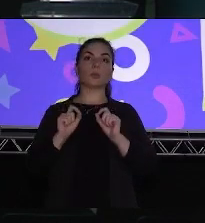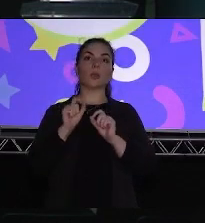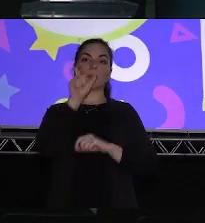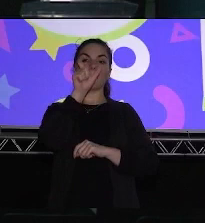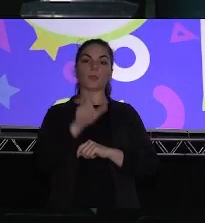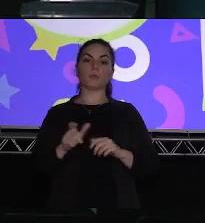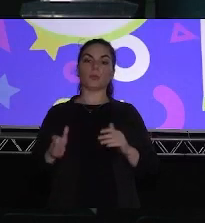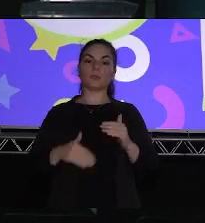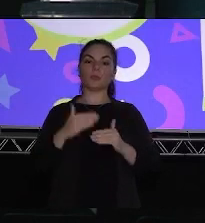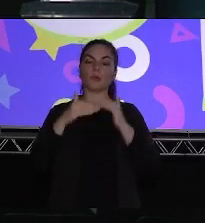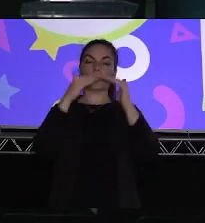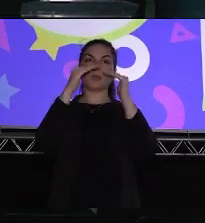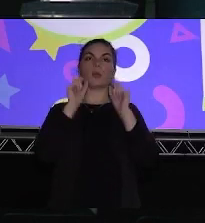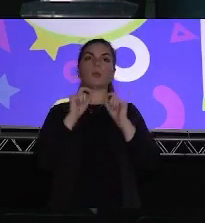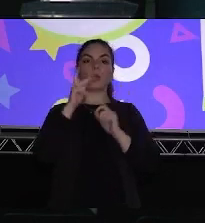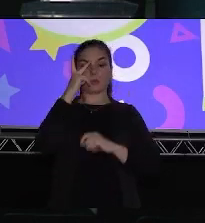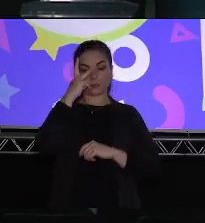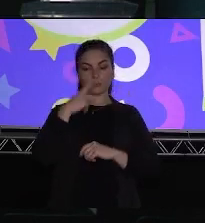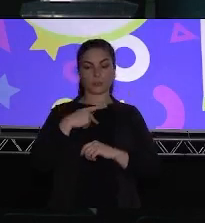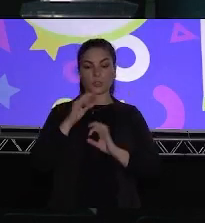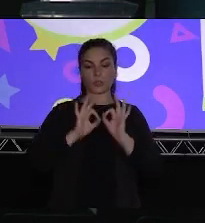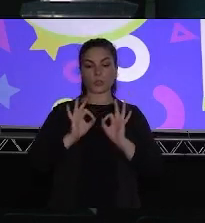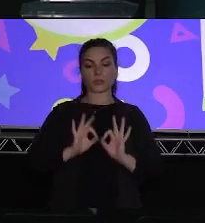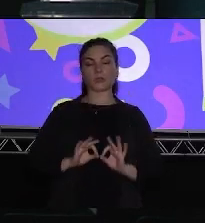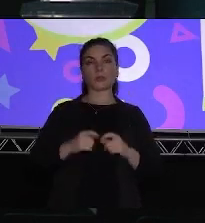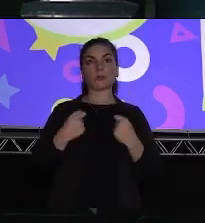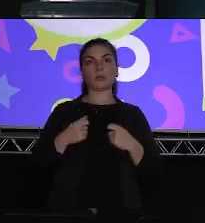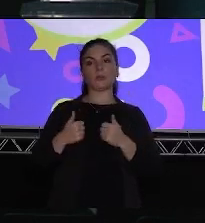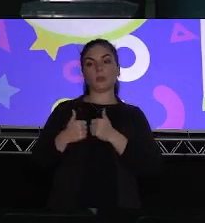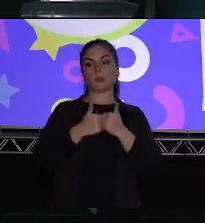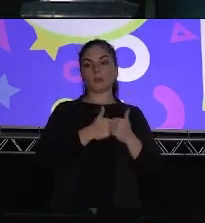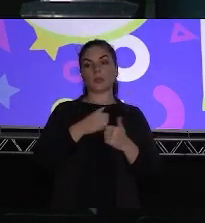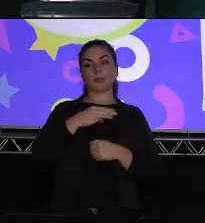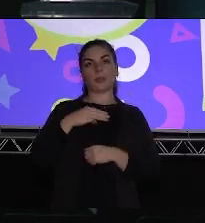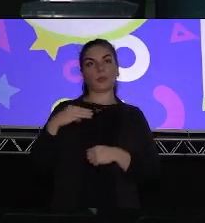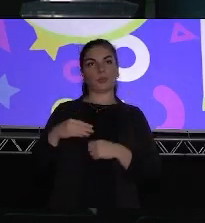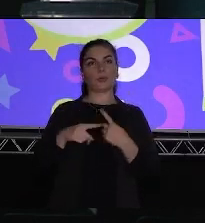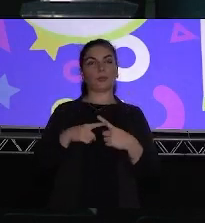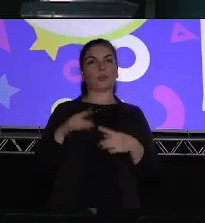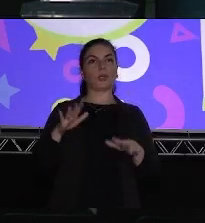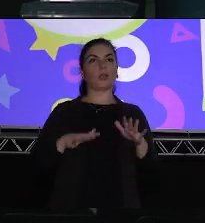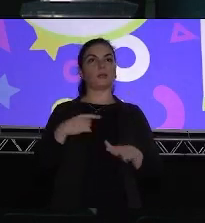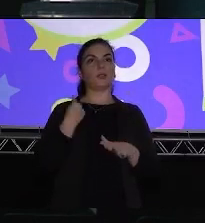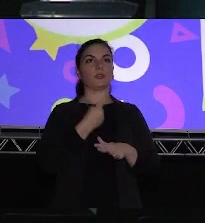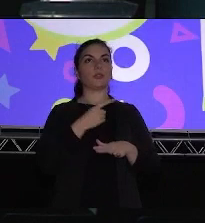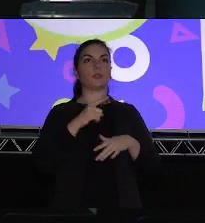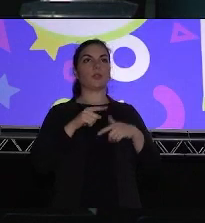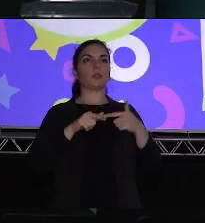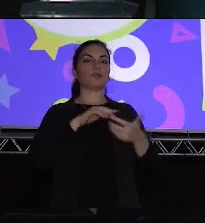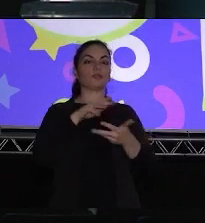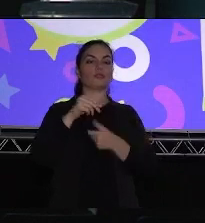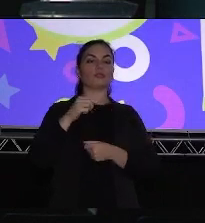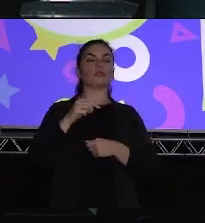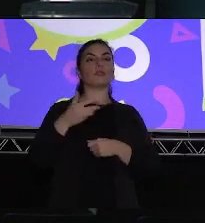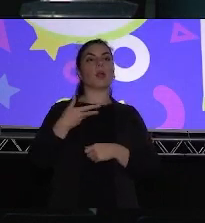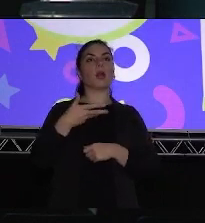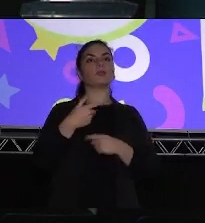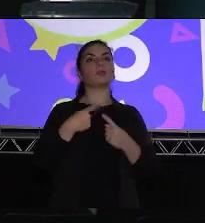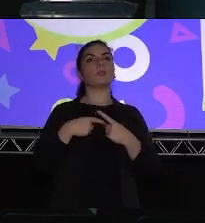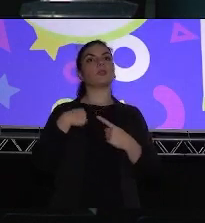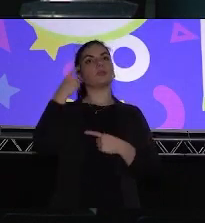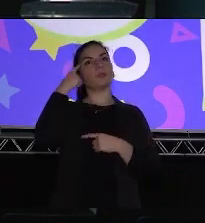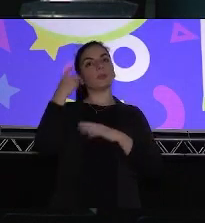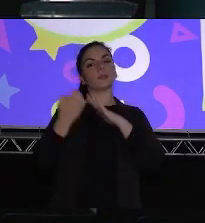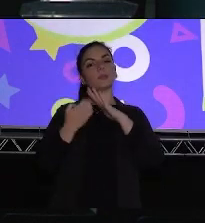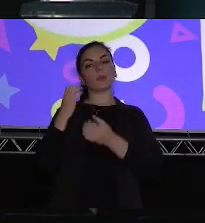a auto-organização precisa acontecer com orientação e mentoria. Muitas vezes a gente está no mundo ágil e a gente pensa que a auto-organização ela